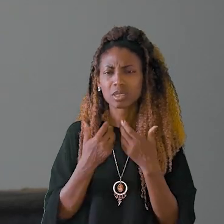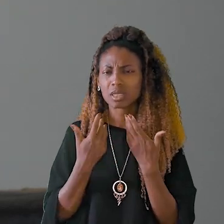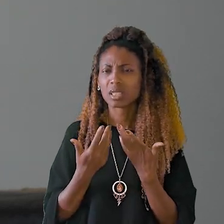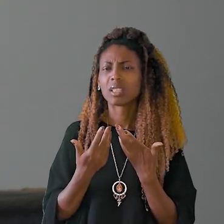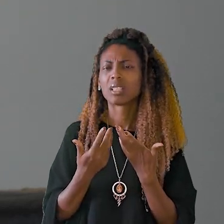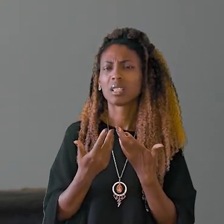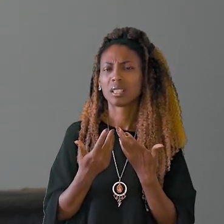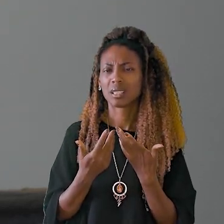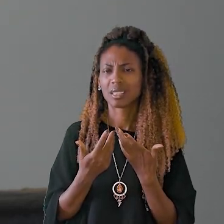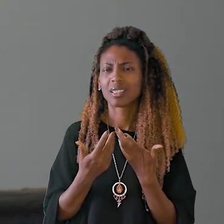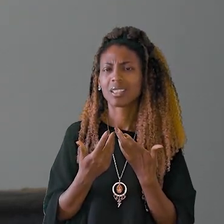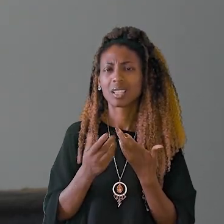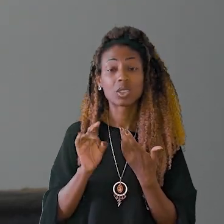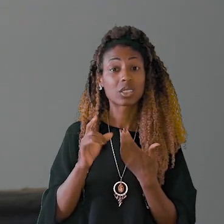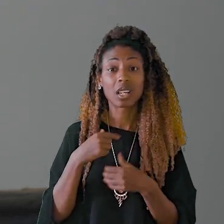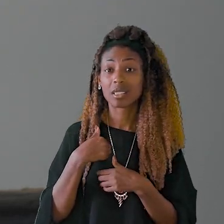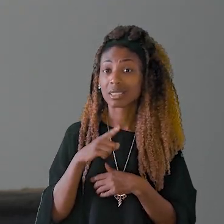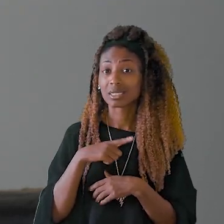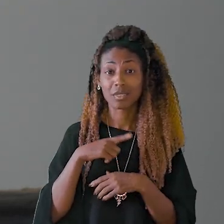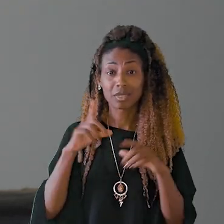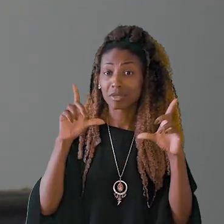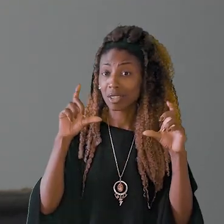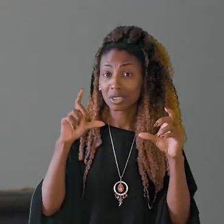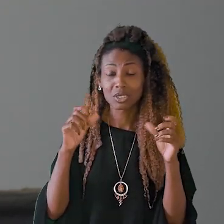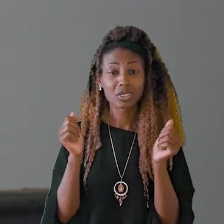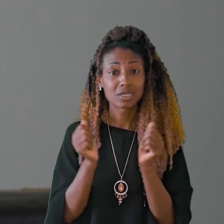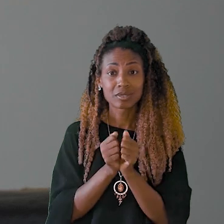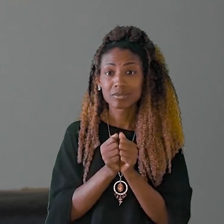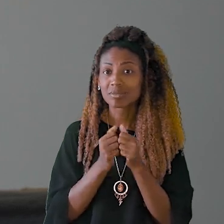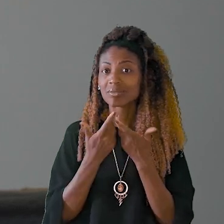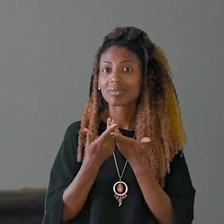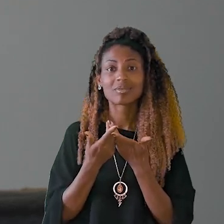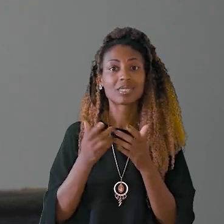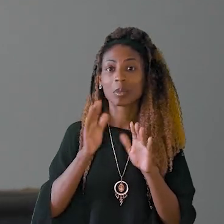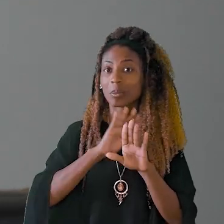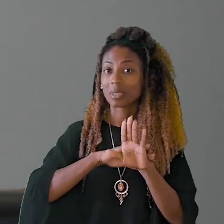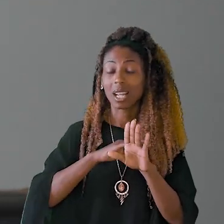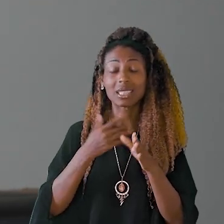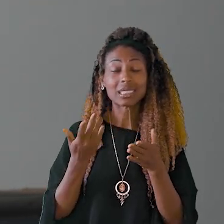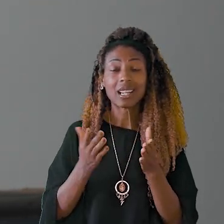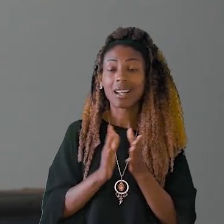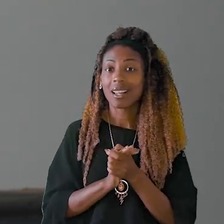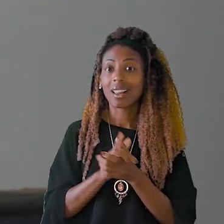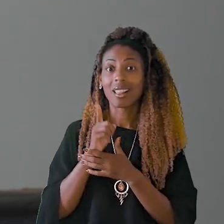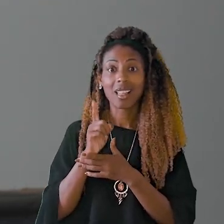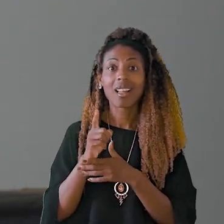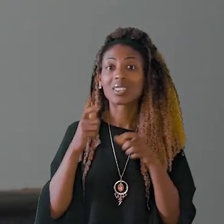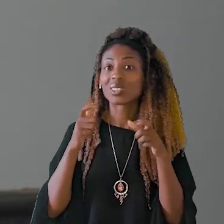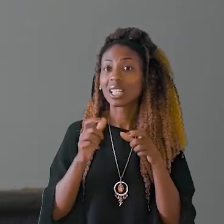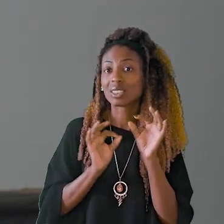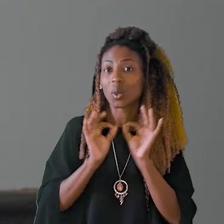atrás do palco, eu fui a única pessoa que tive essa foto, assim, específica, que todo mundo teve dos bastidores, que todo mundo teve lá, né, no camarim dela e